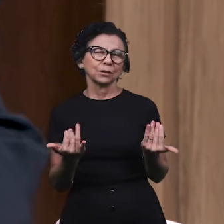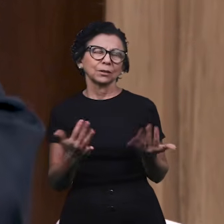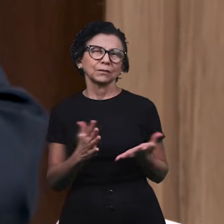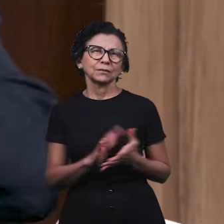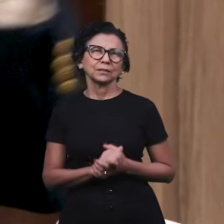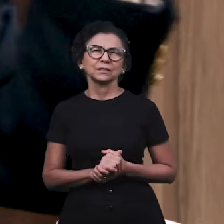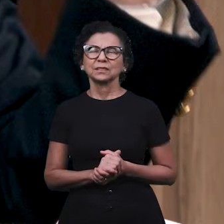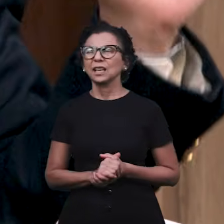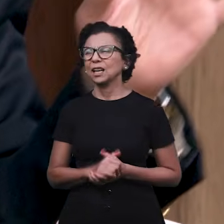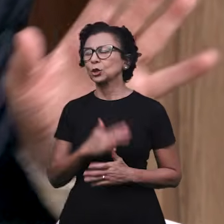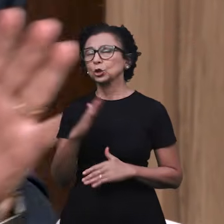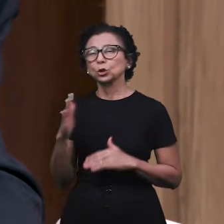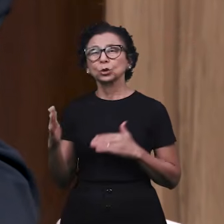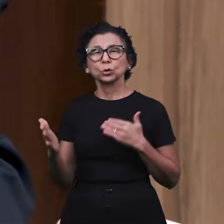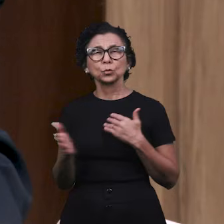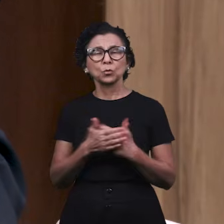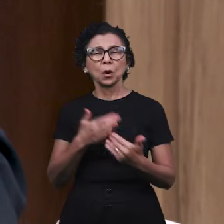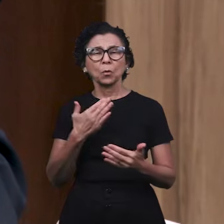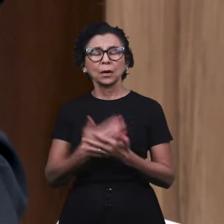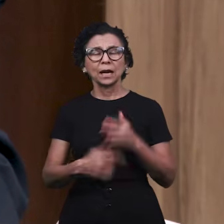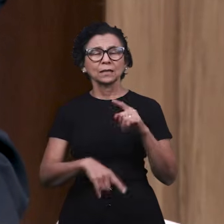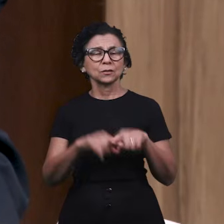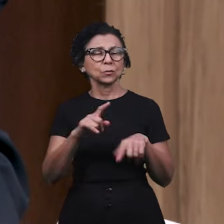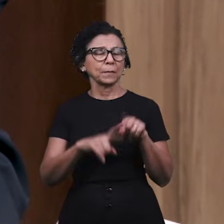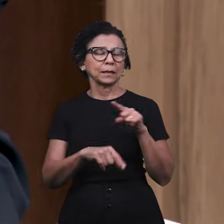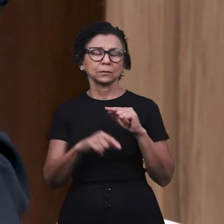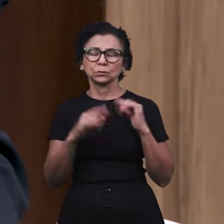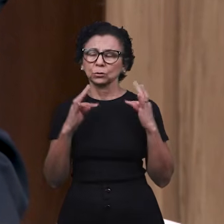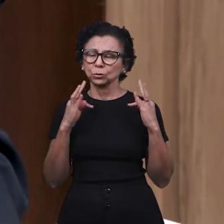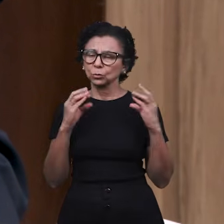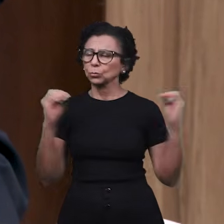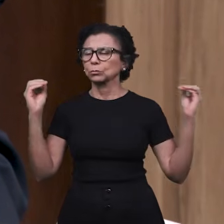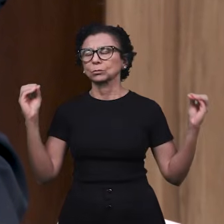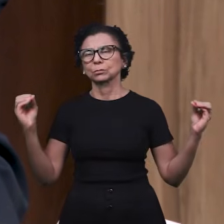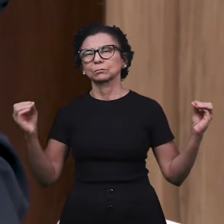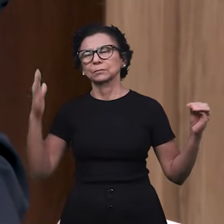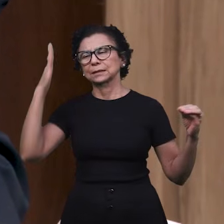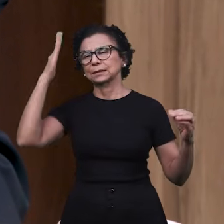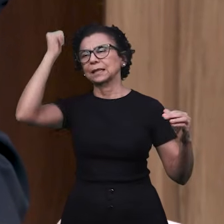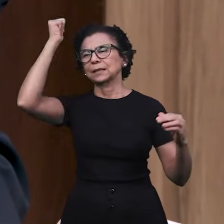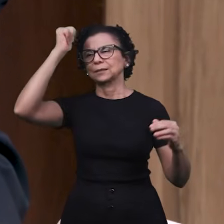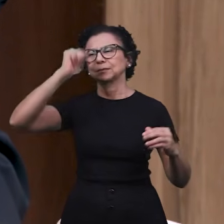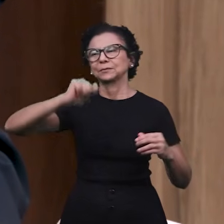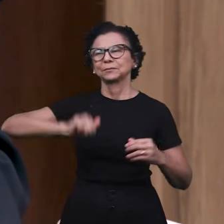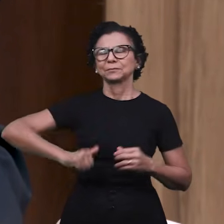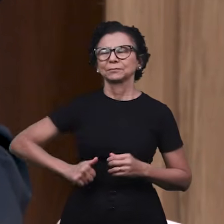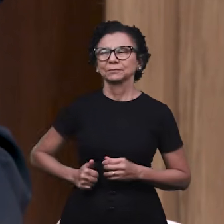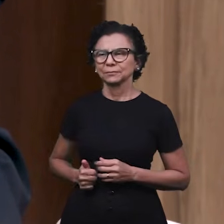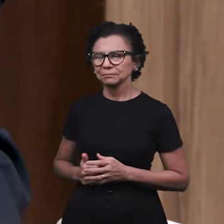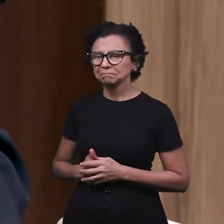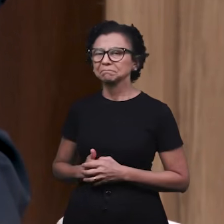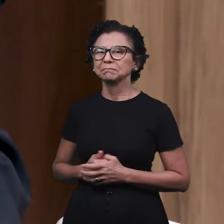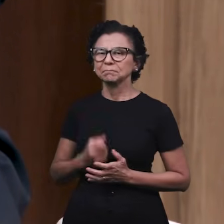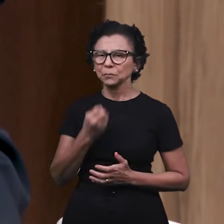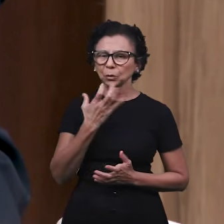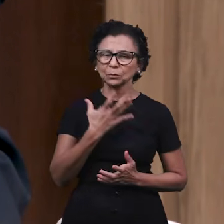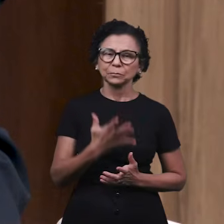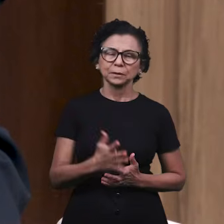Não, eu toco todos os instrumentos. Glória a Deus, né? Que bom, né? Aí o que